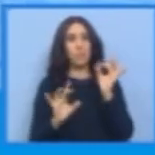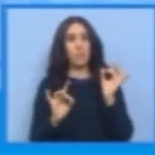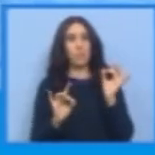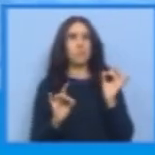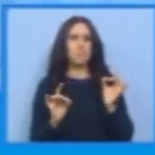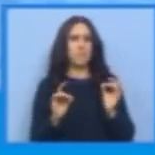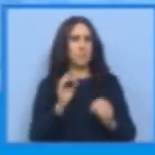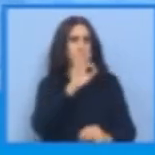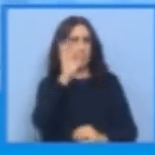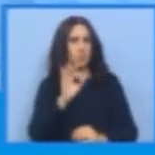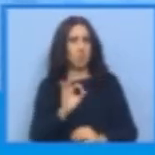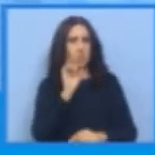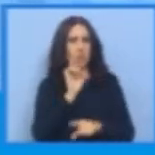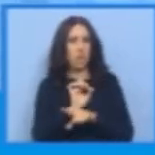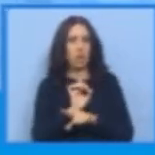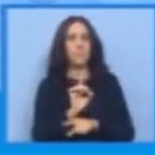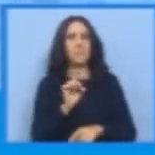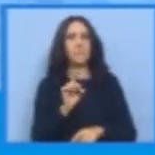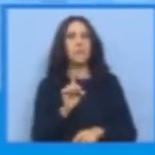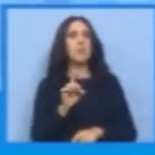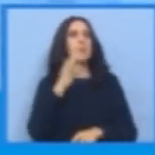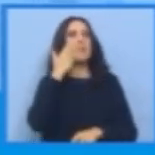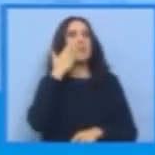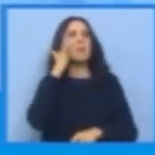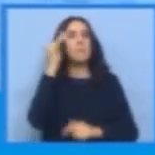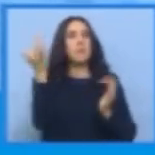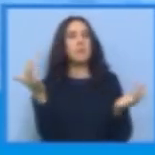em termos percentuais, é aquele que mais imigrantes tem.